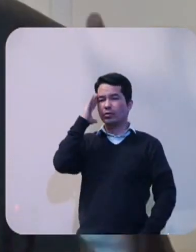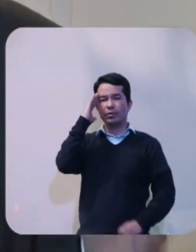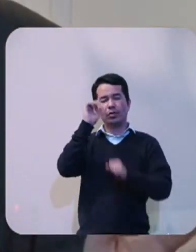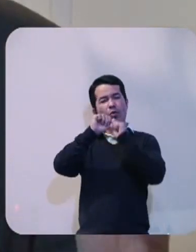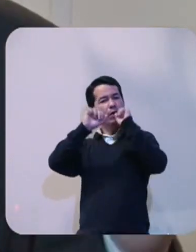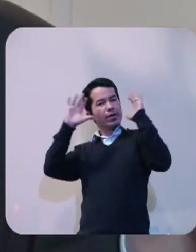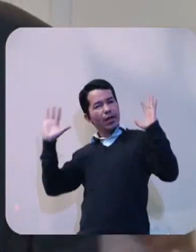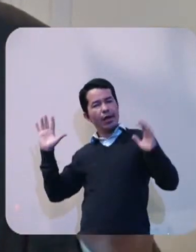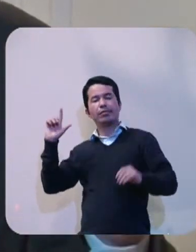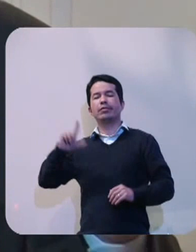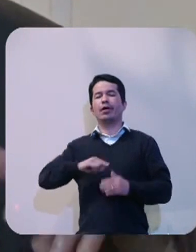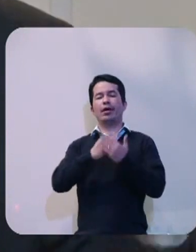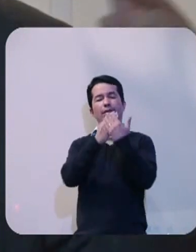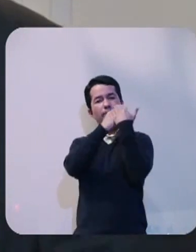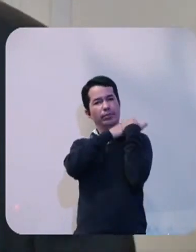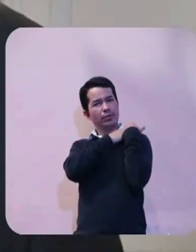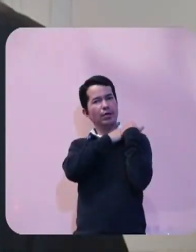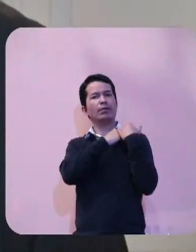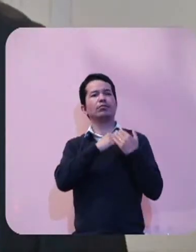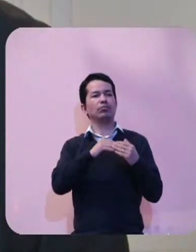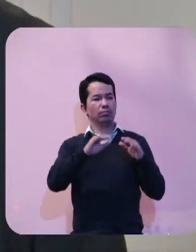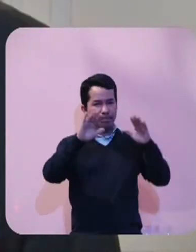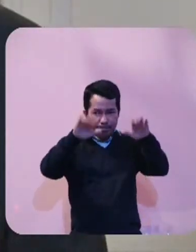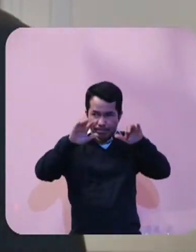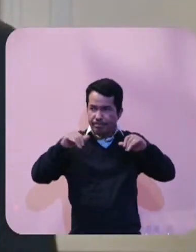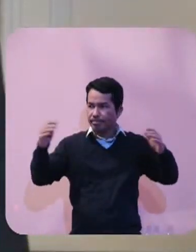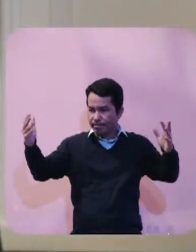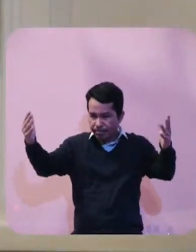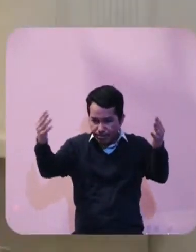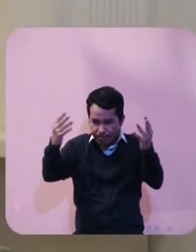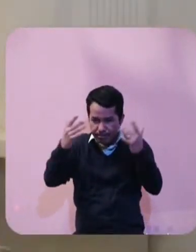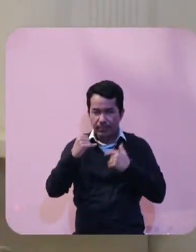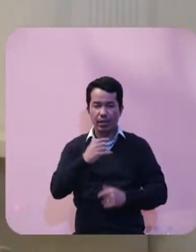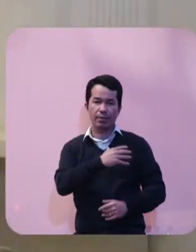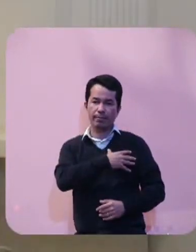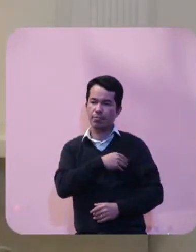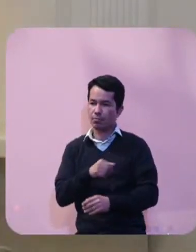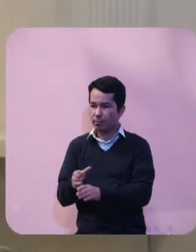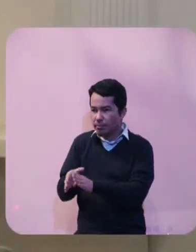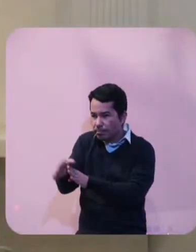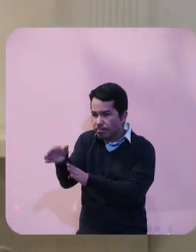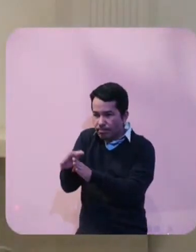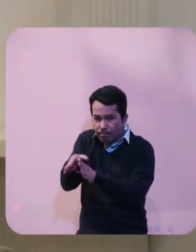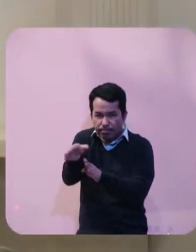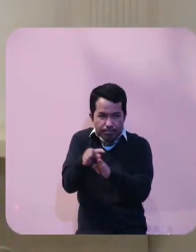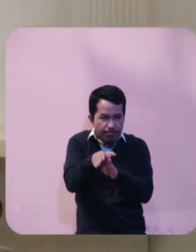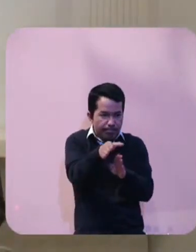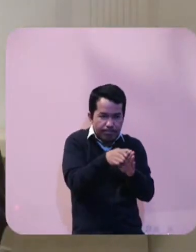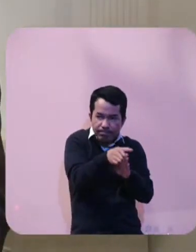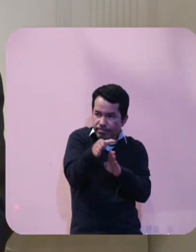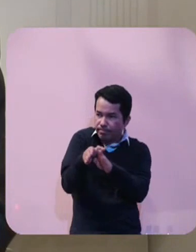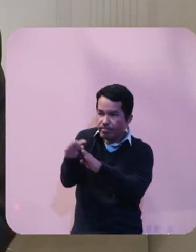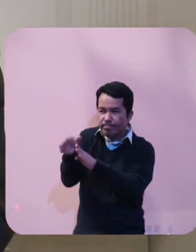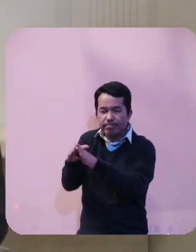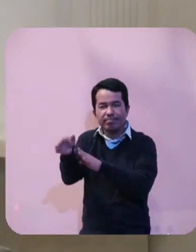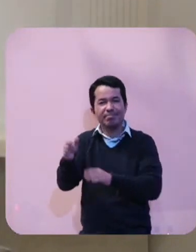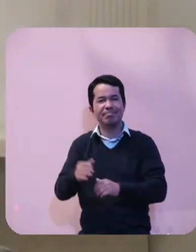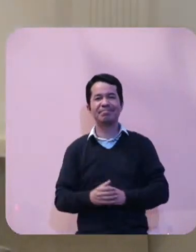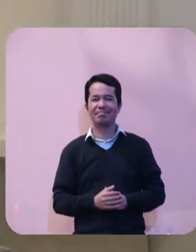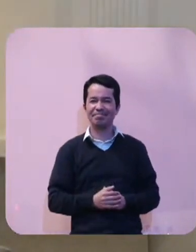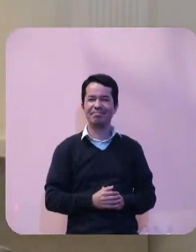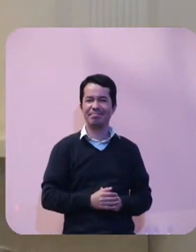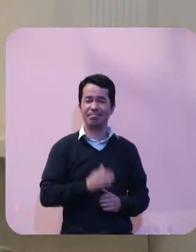dele tratar o coração de todos os seus filhos. E é interessante que na Bíblia a gente vai